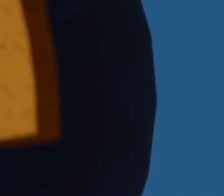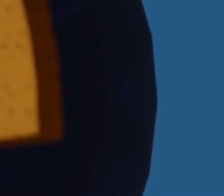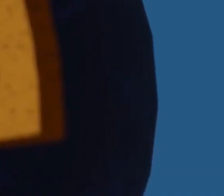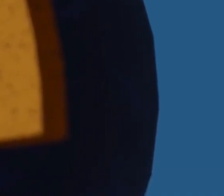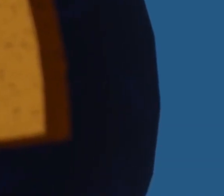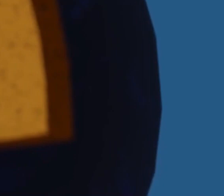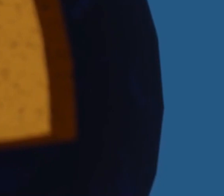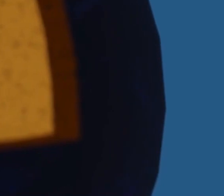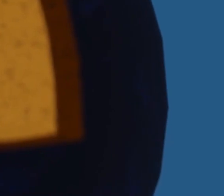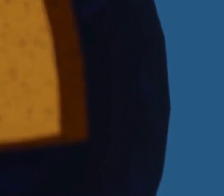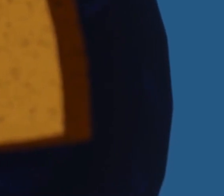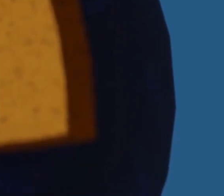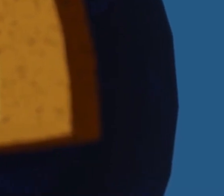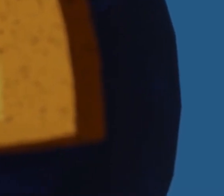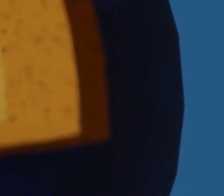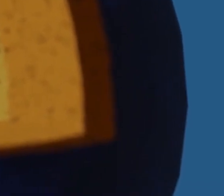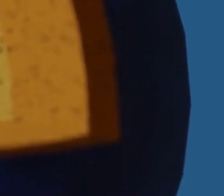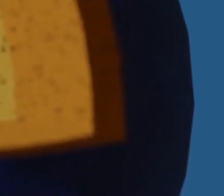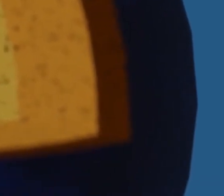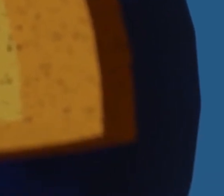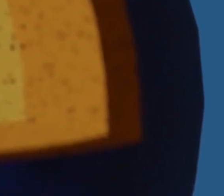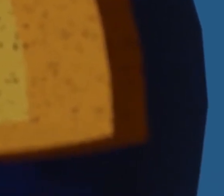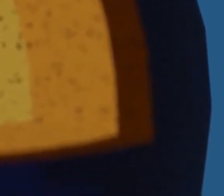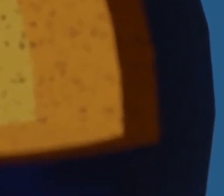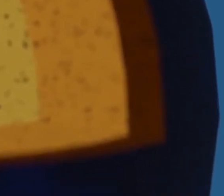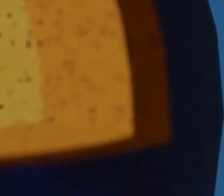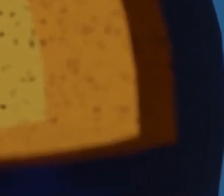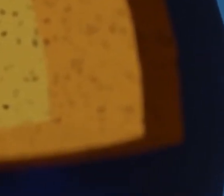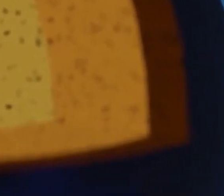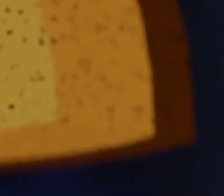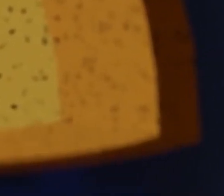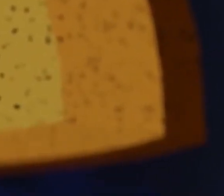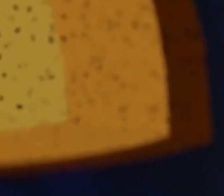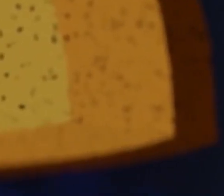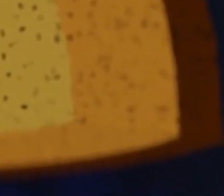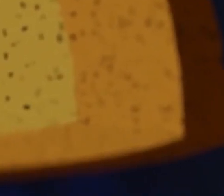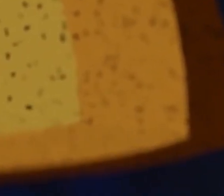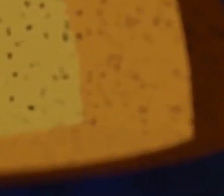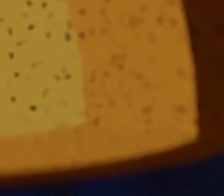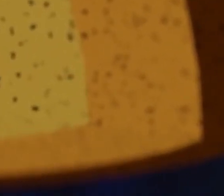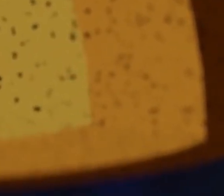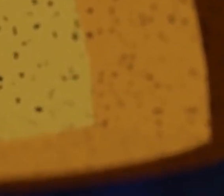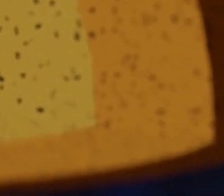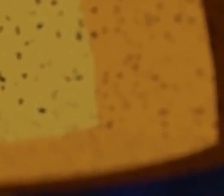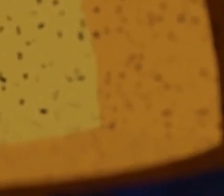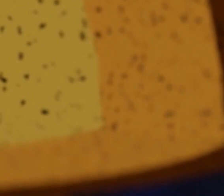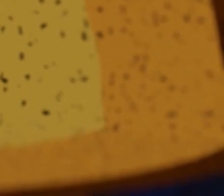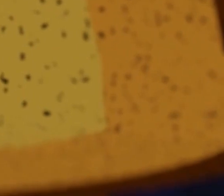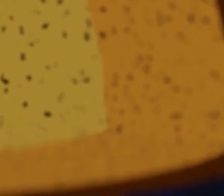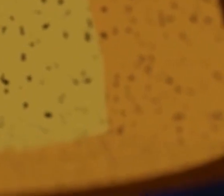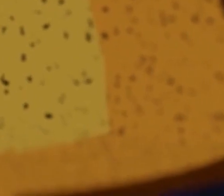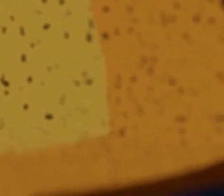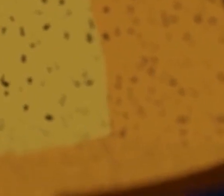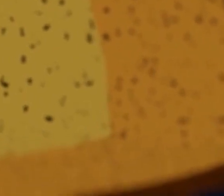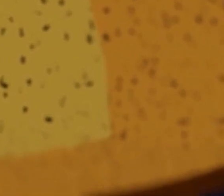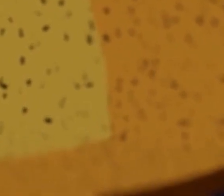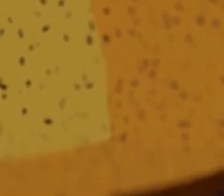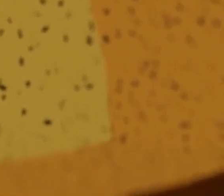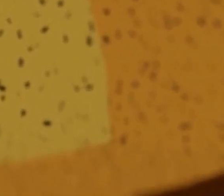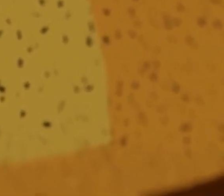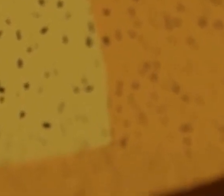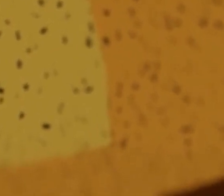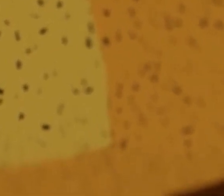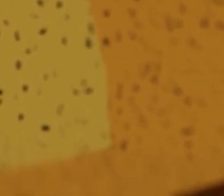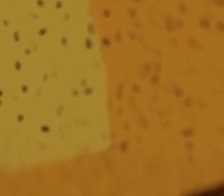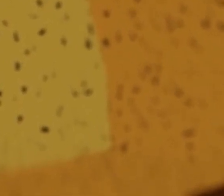Núcleo, camada mais interna e quente da Terra, apresenta 2 porções: núcleo externo, formado por um